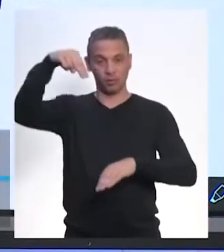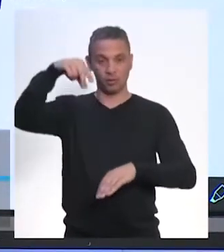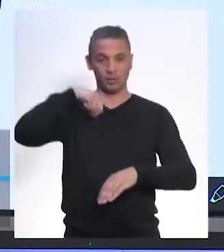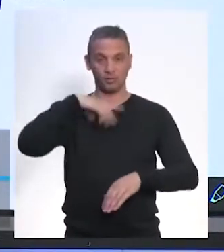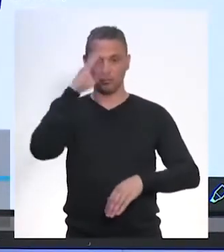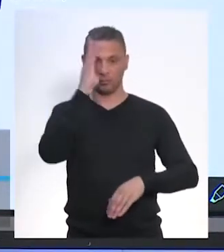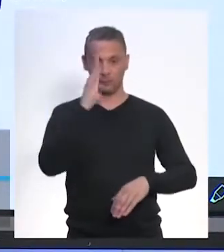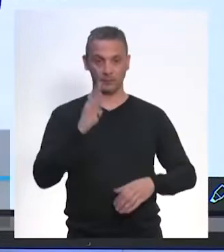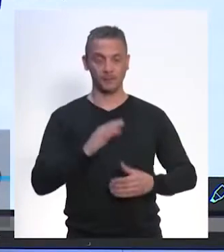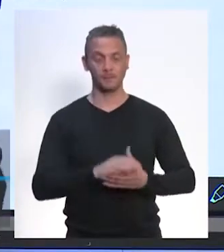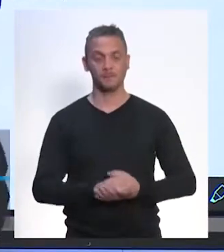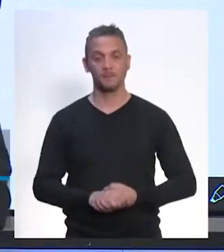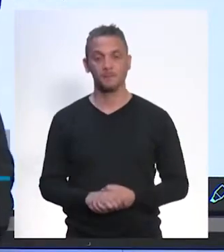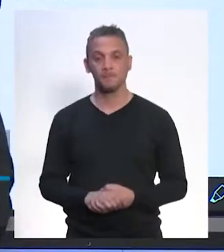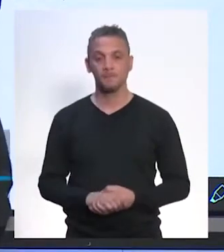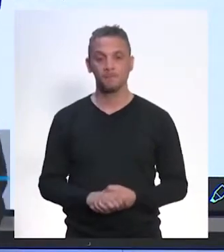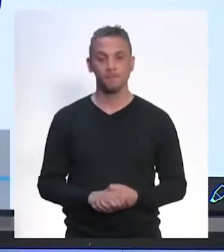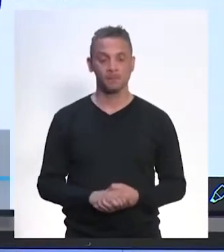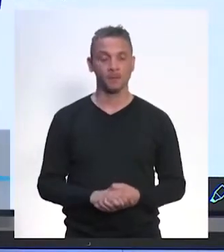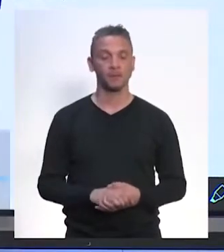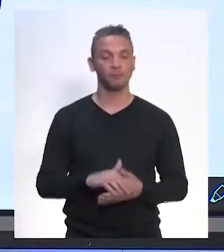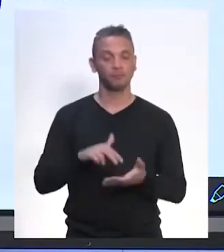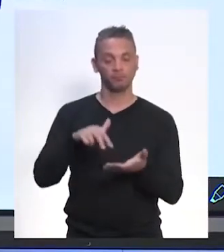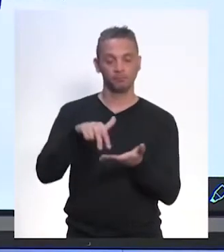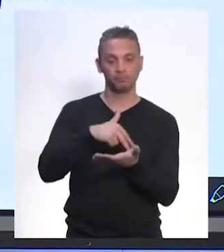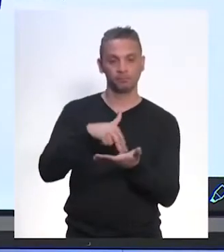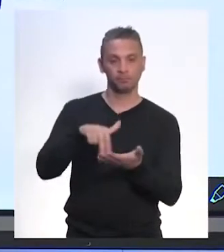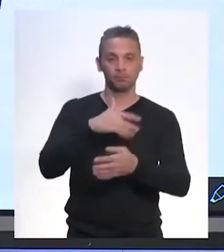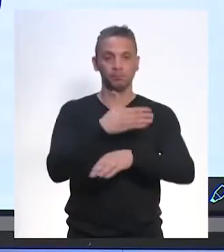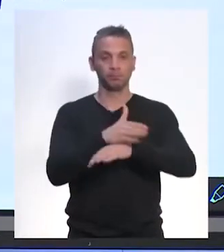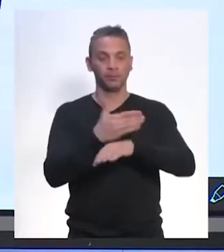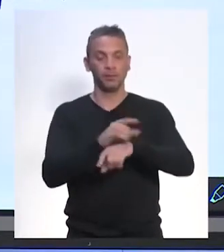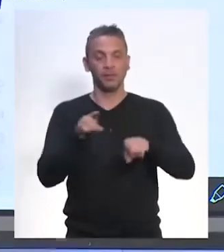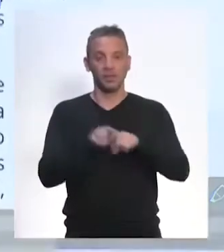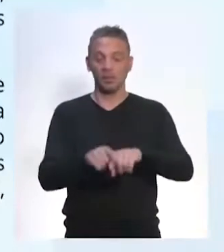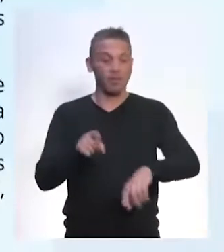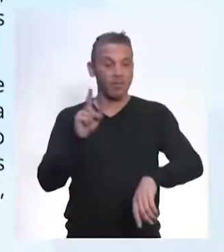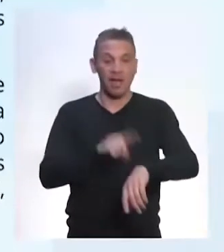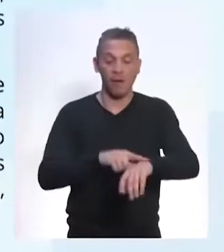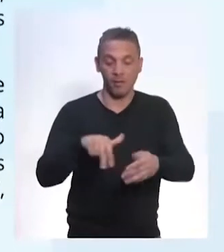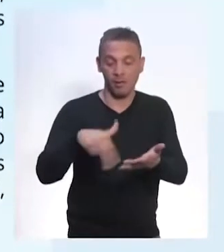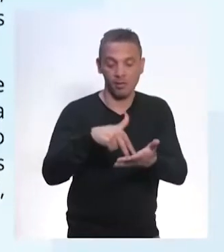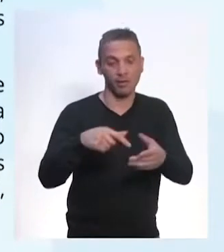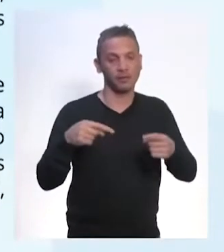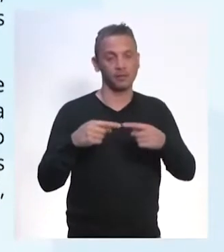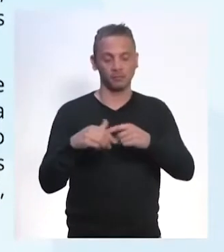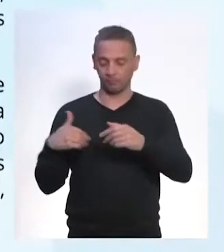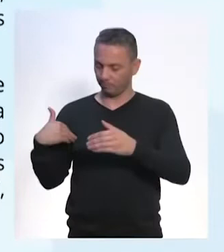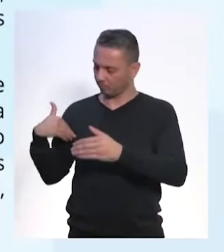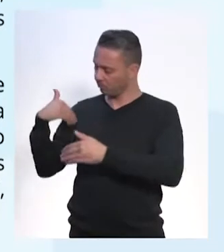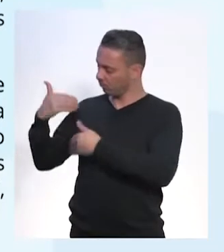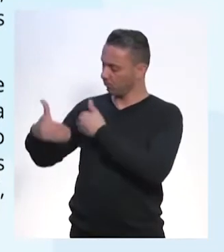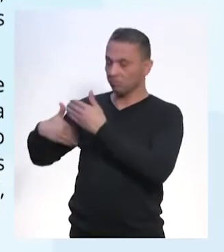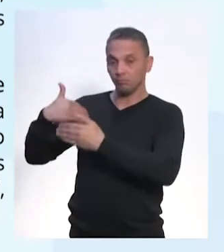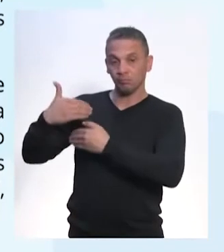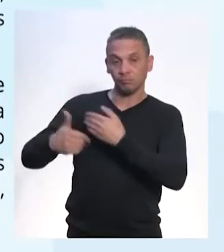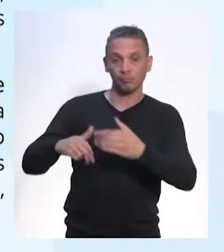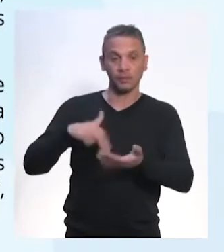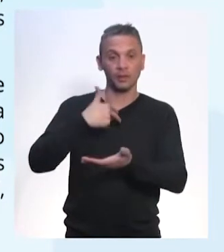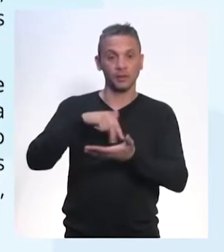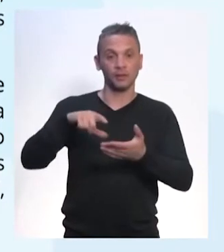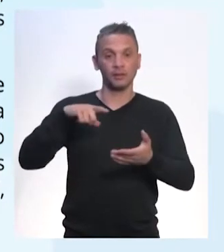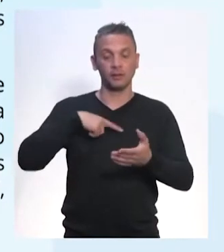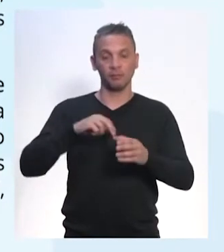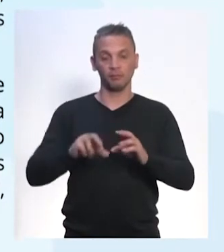Brasil. Dança coreografada e de improviso. A dança, durante a sua trajetória evolutiva, ela apresentou fases de total